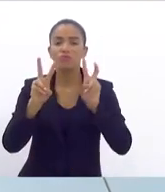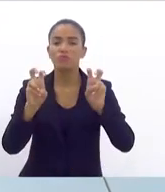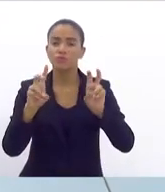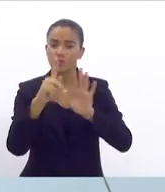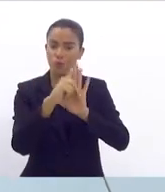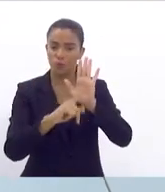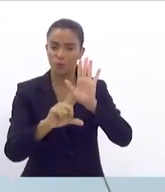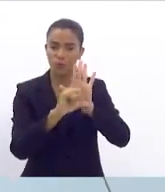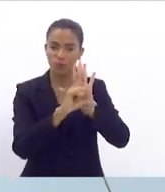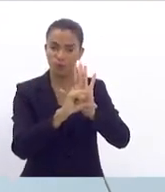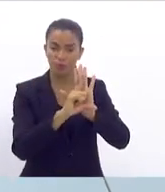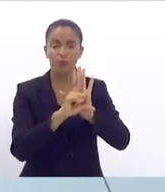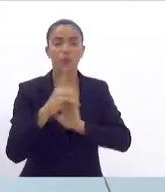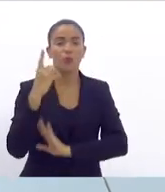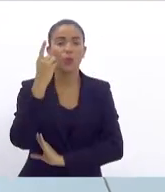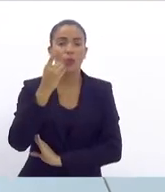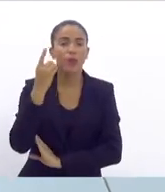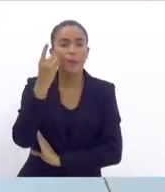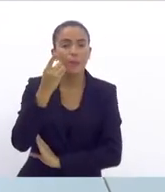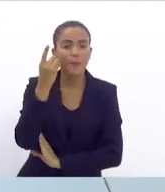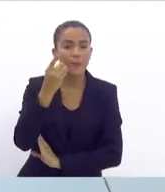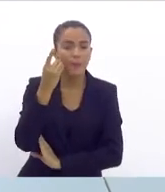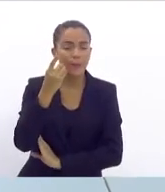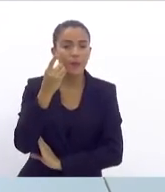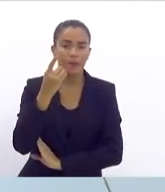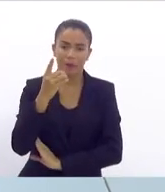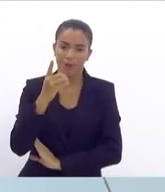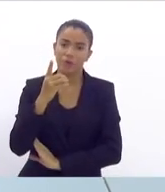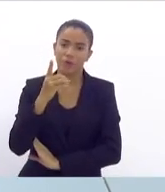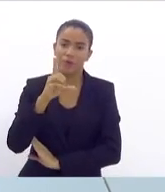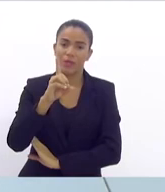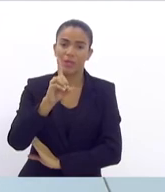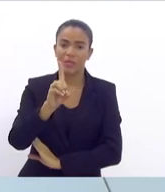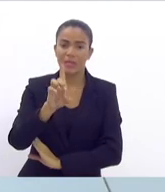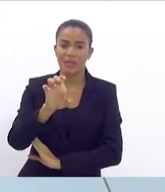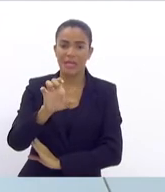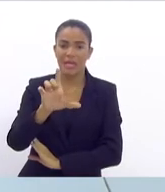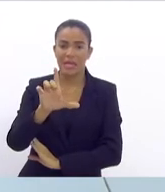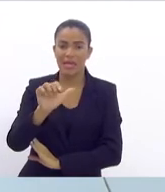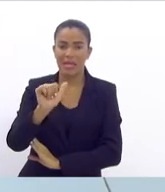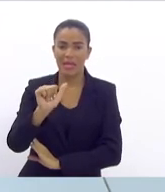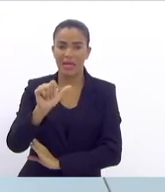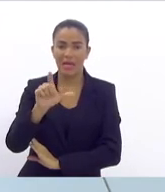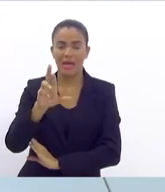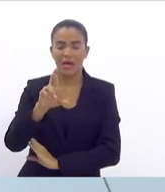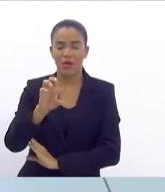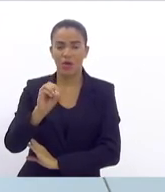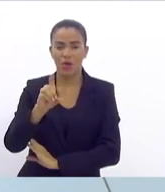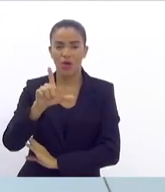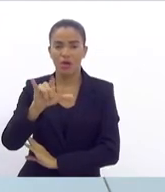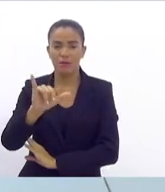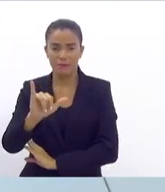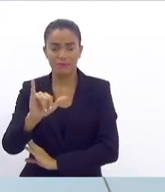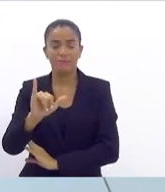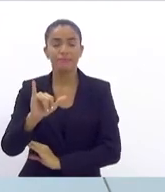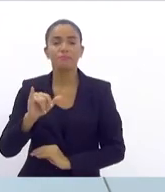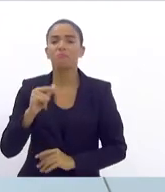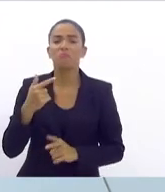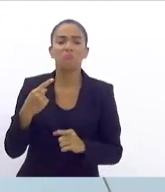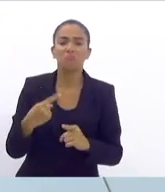projeto do deputado Guilherme Delaroli. Por